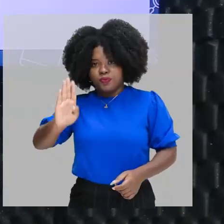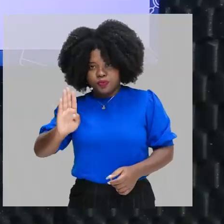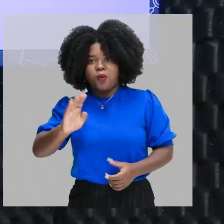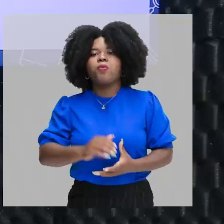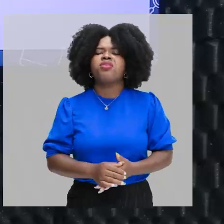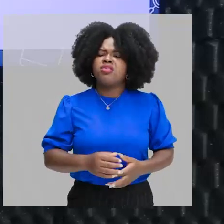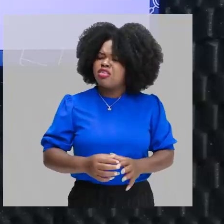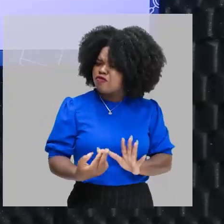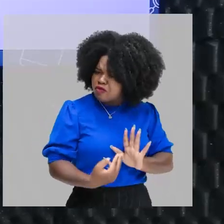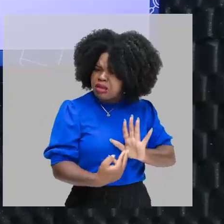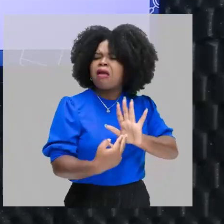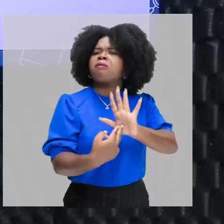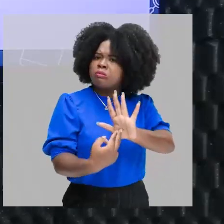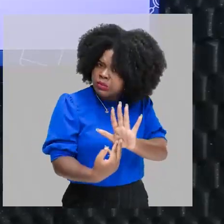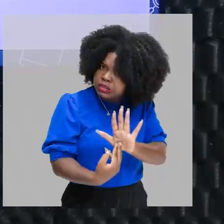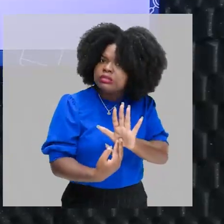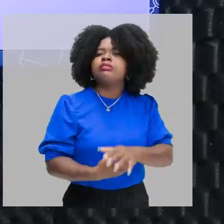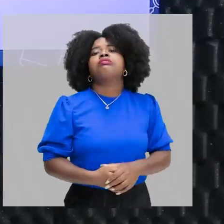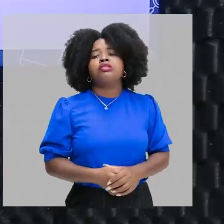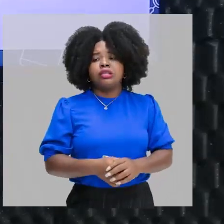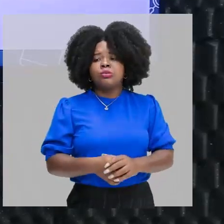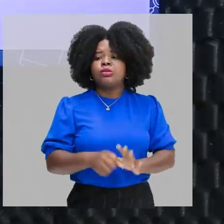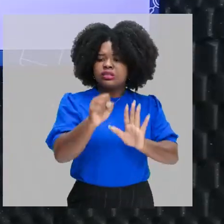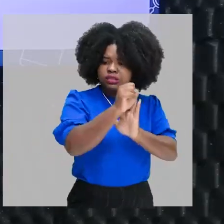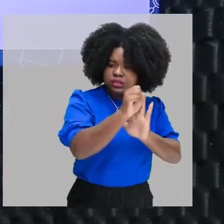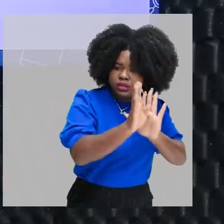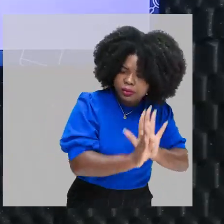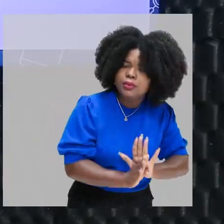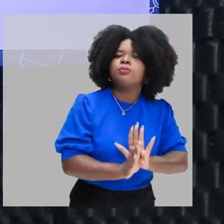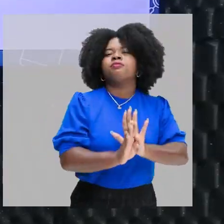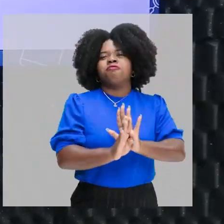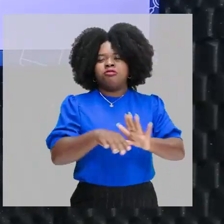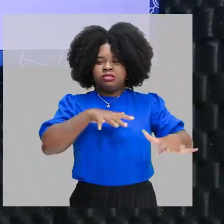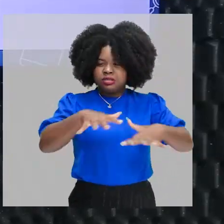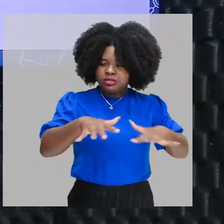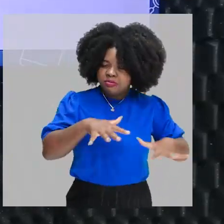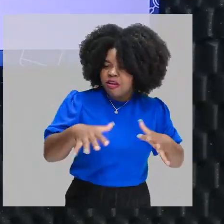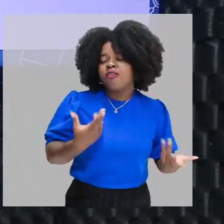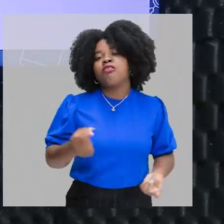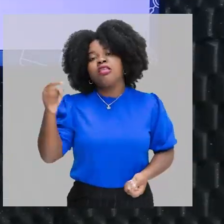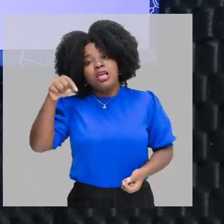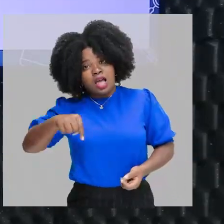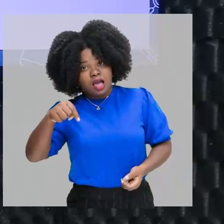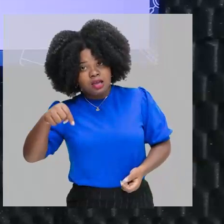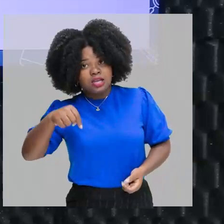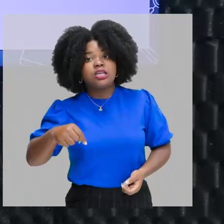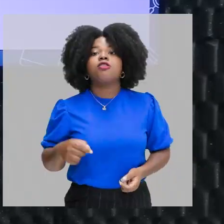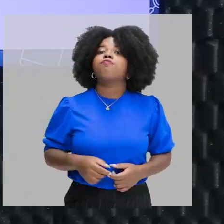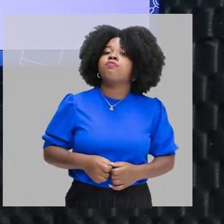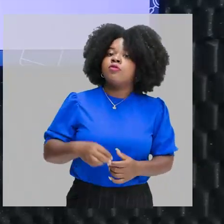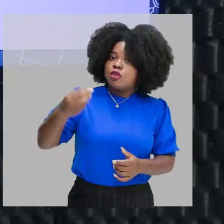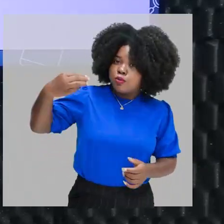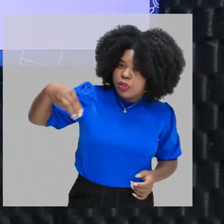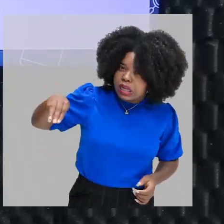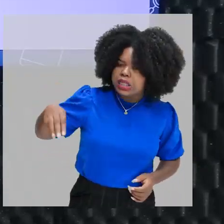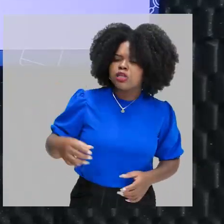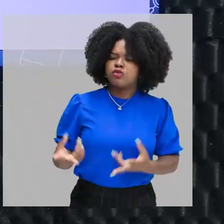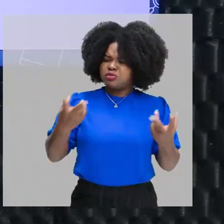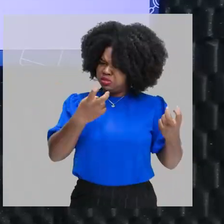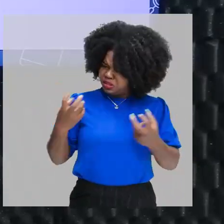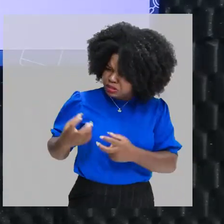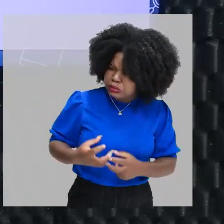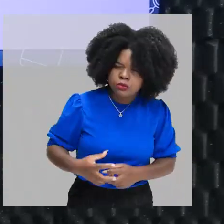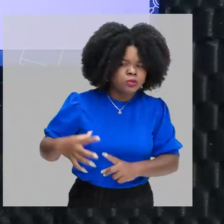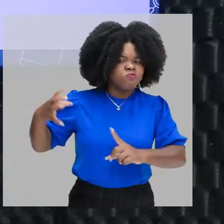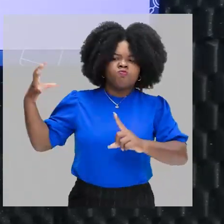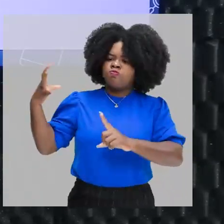que simboliza esse movimento, e aqui no Maranhão nós conseguimos observar isso com grande influência, tá?